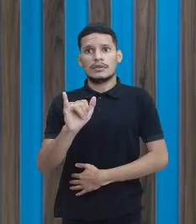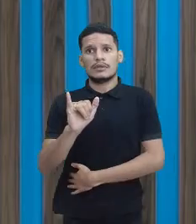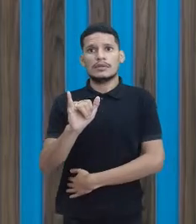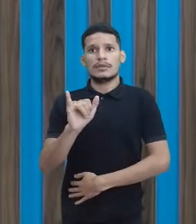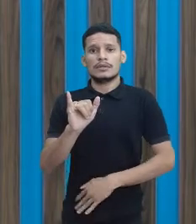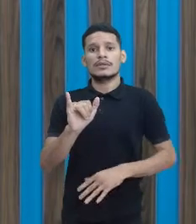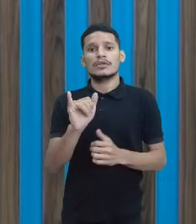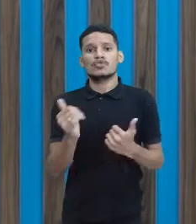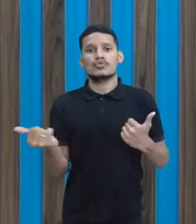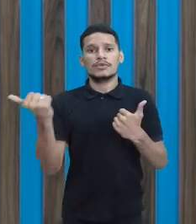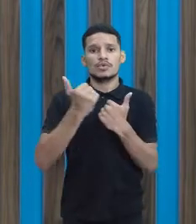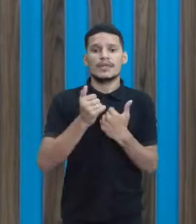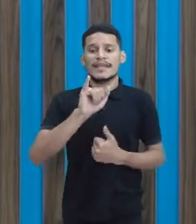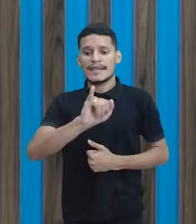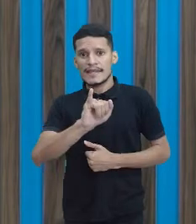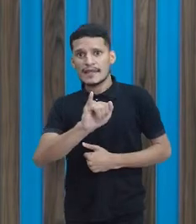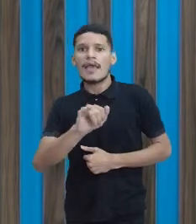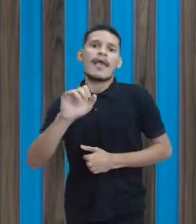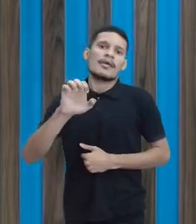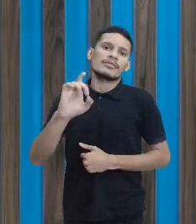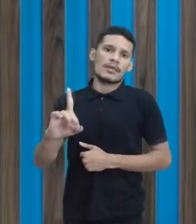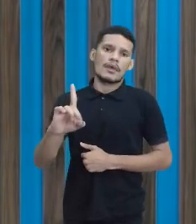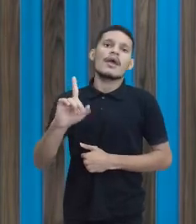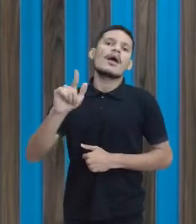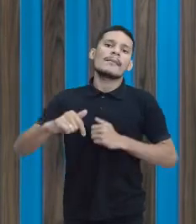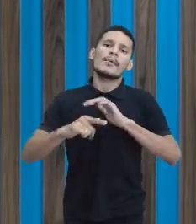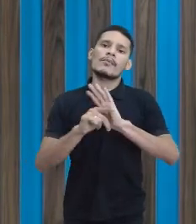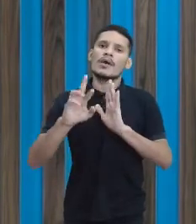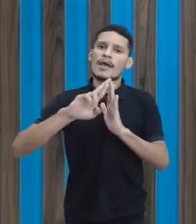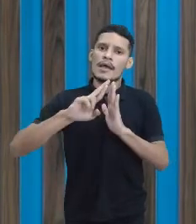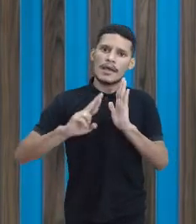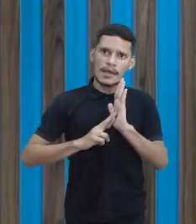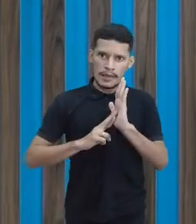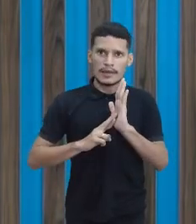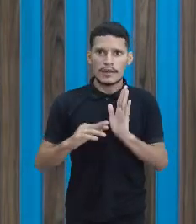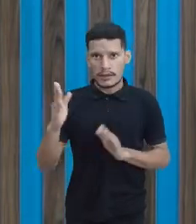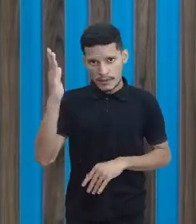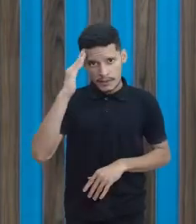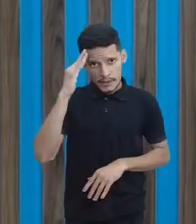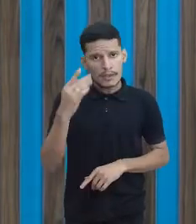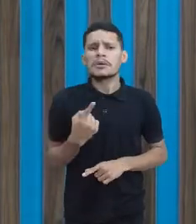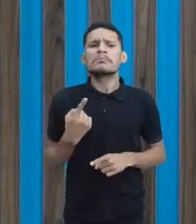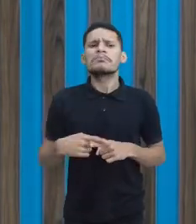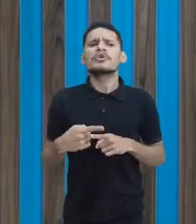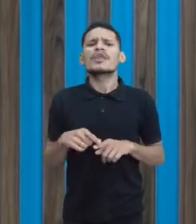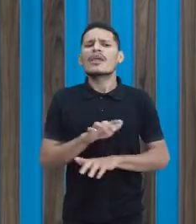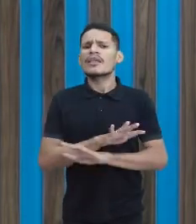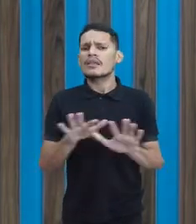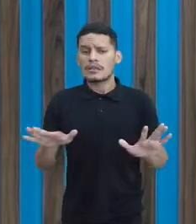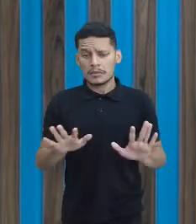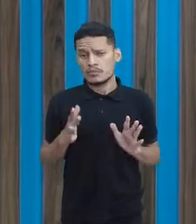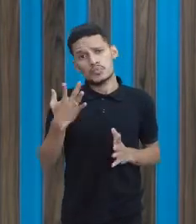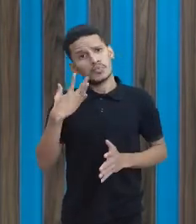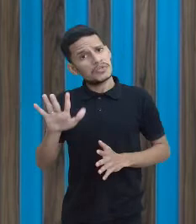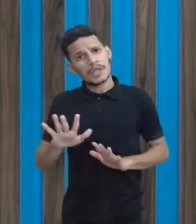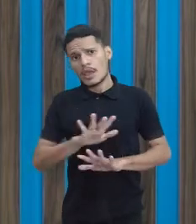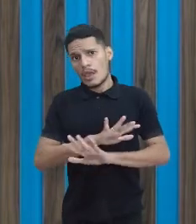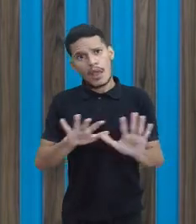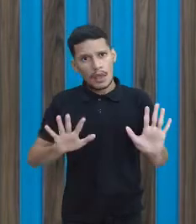e o ED normalmente. Isso é regra. Lembra do Chicó? Por que é assim, professor? Não sei, só sei que foi assim. E a gente vai